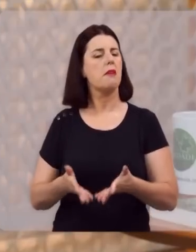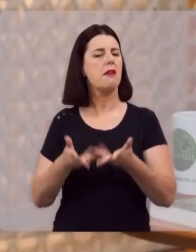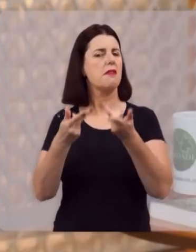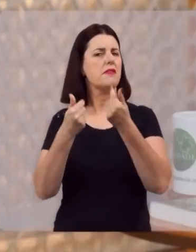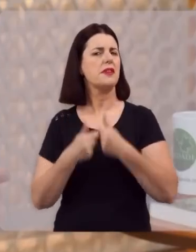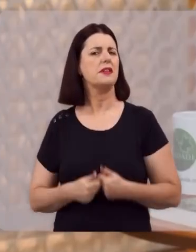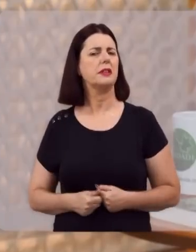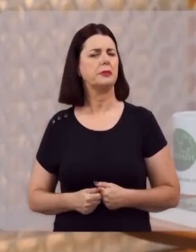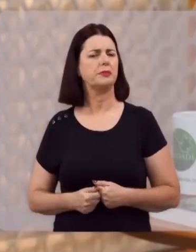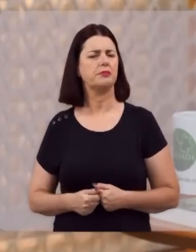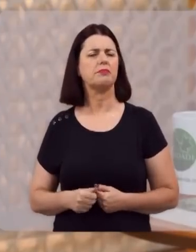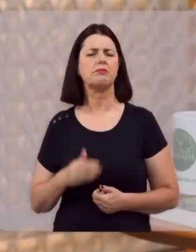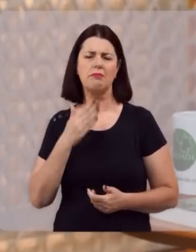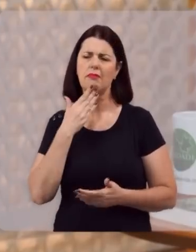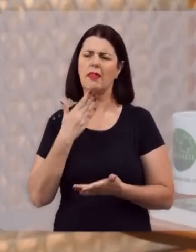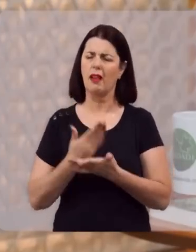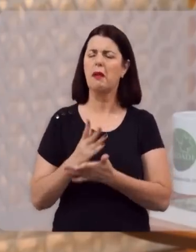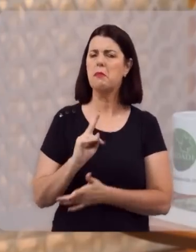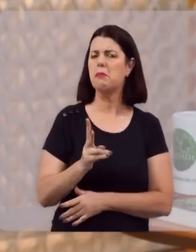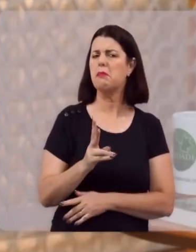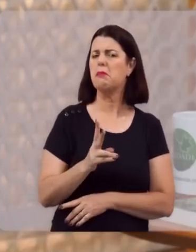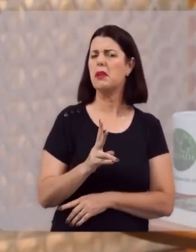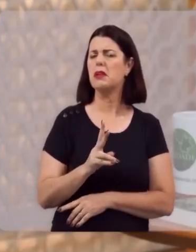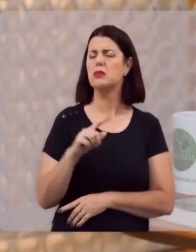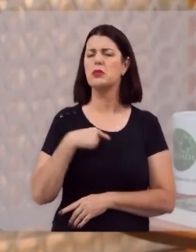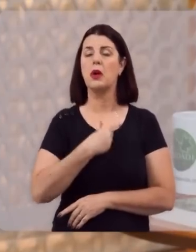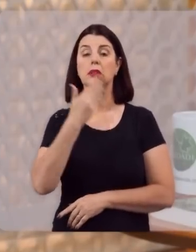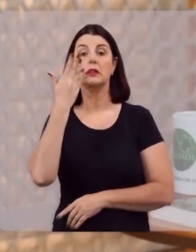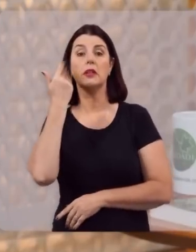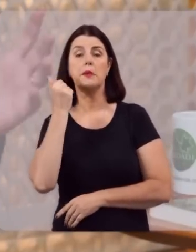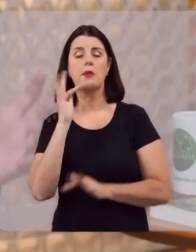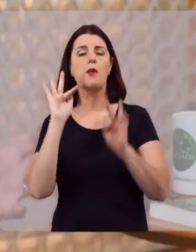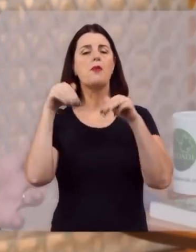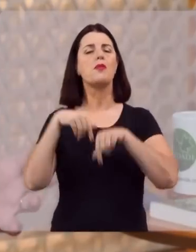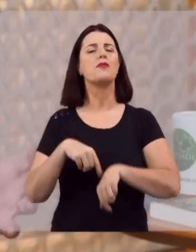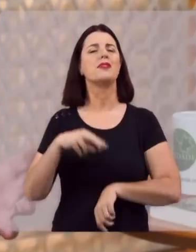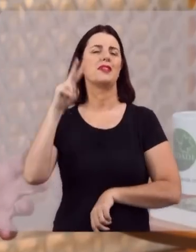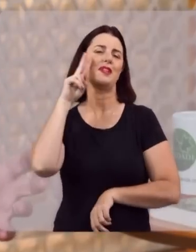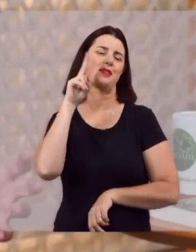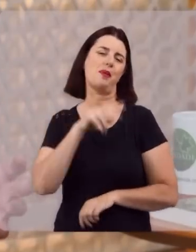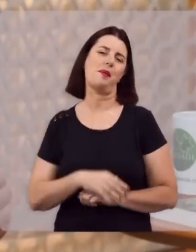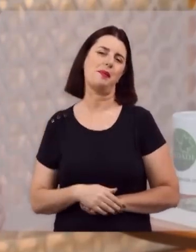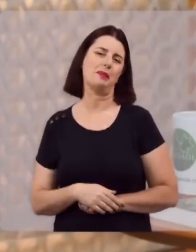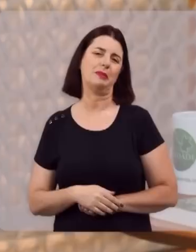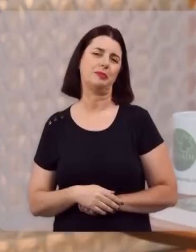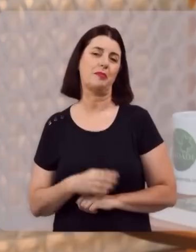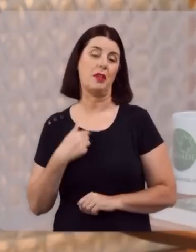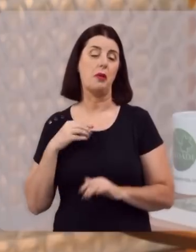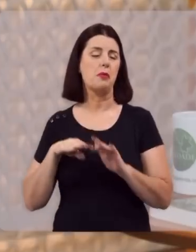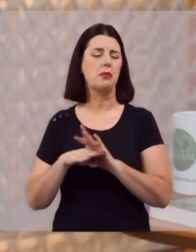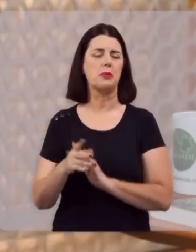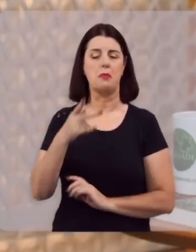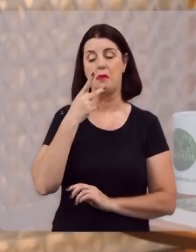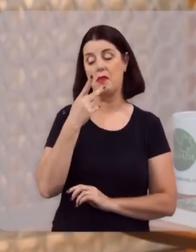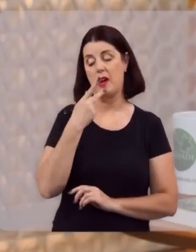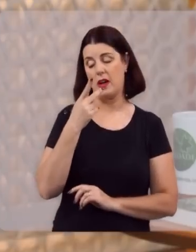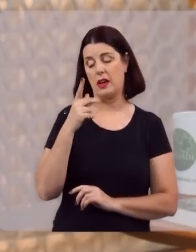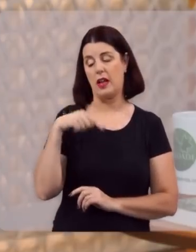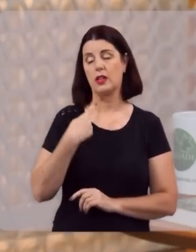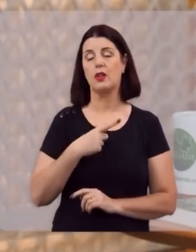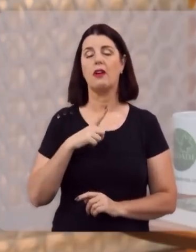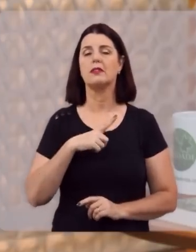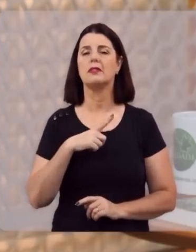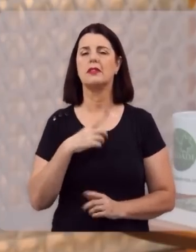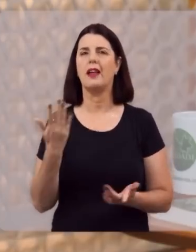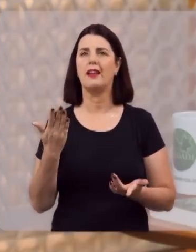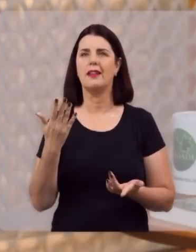maravilha. E é fantástico, né, pastor Jean, a gente saber o final da história. Sim. Né? Eu costumo dizer que a gente já